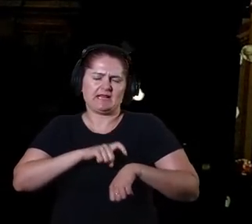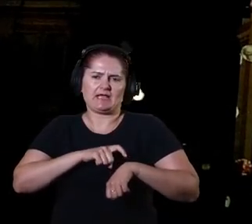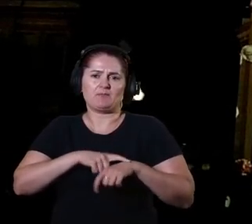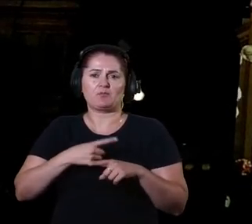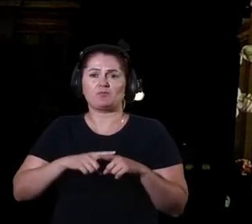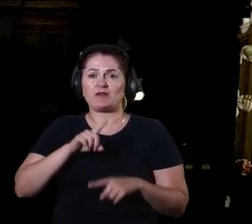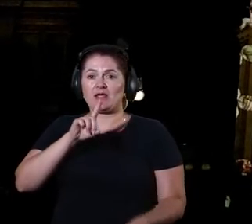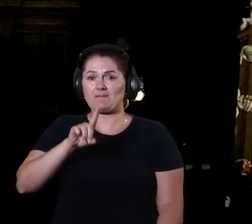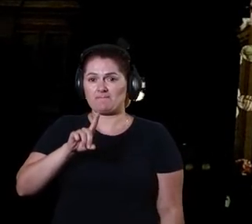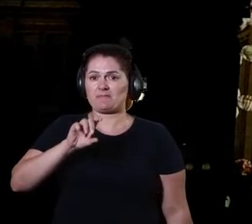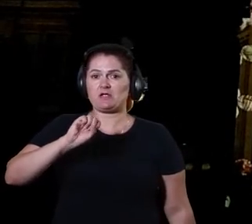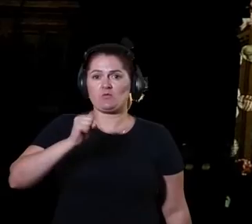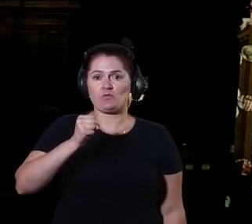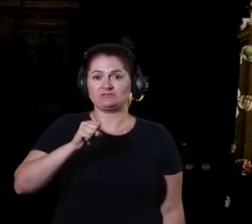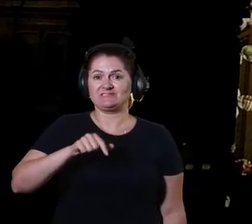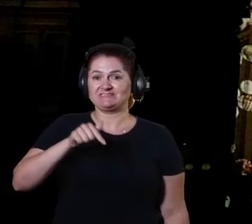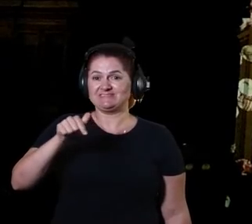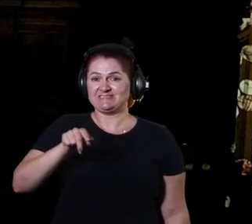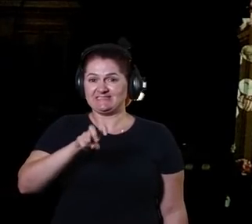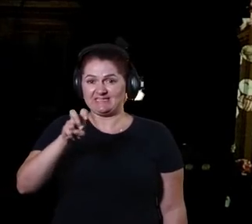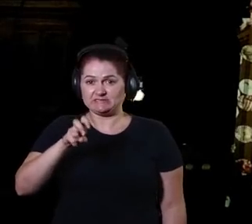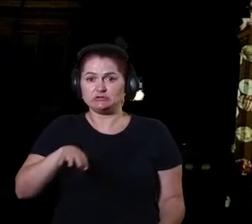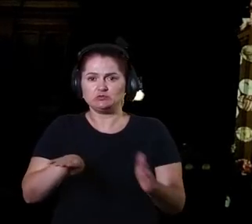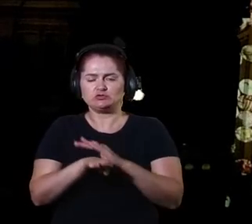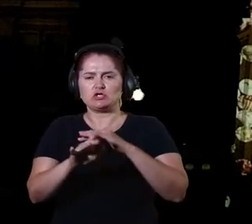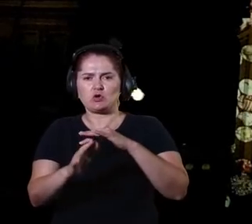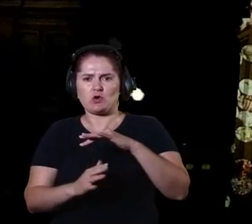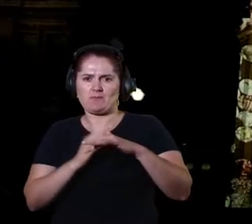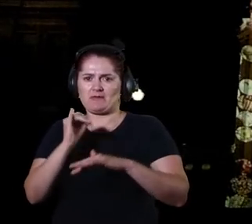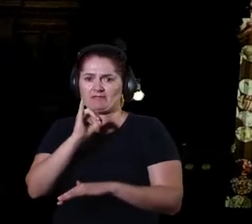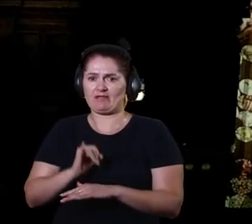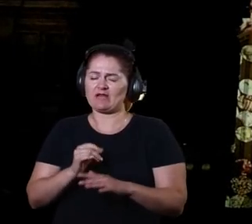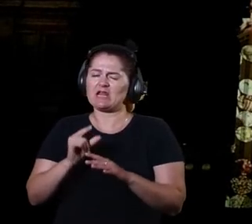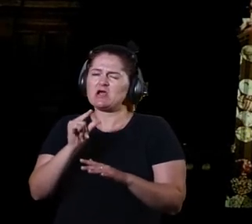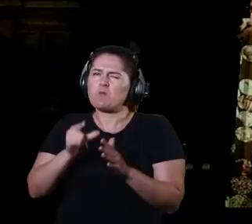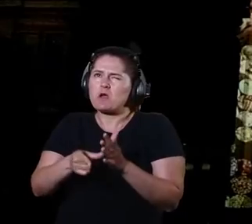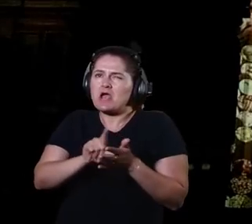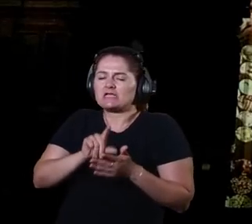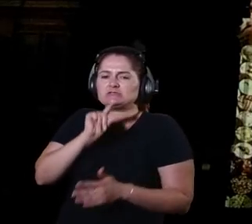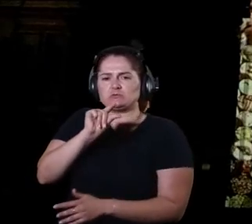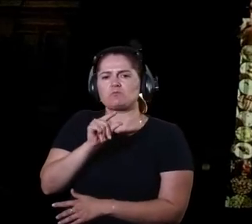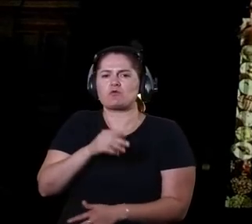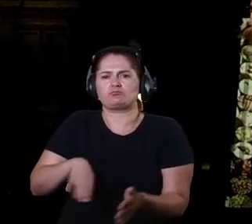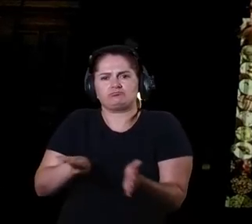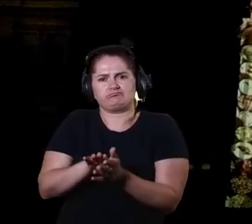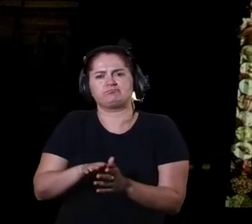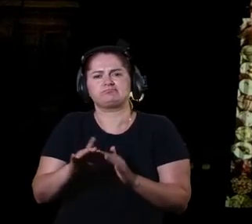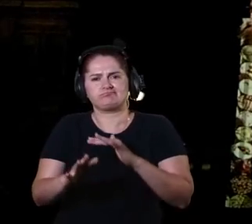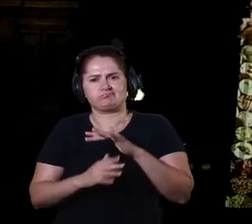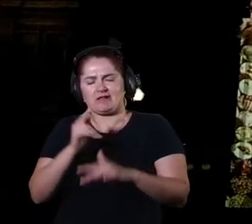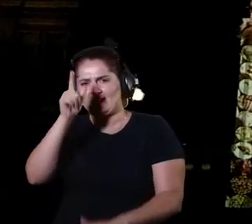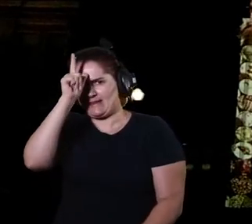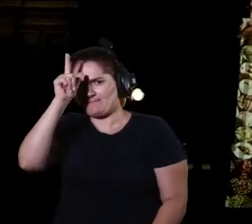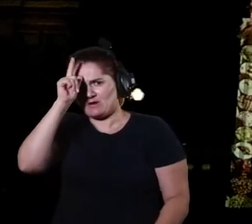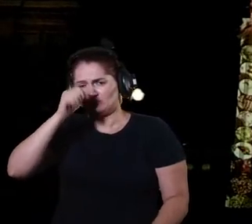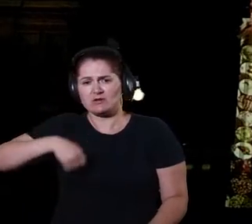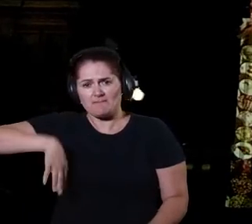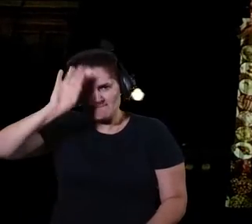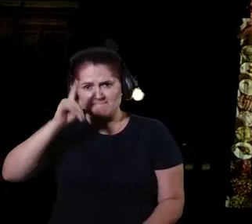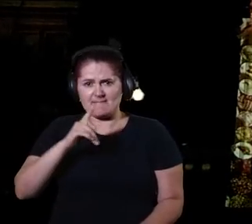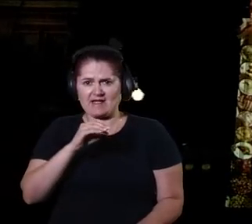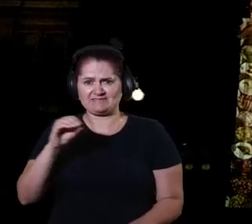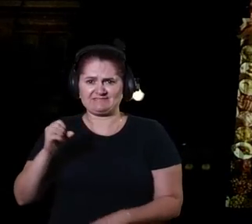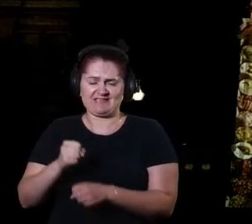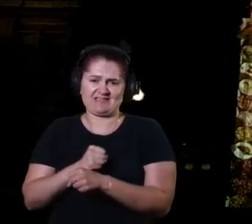os imigrantes, um pouco antes chegaram os alemães, depois vieram outros, e tudo isso já passou-se mais de 100 anos, né? E então,